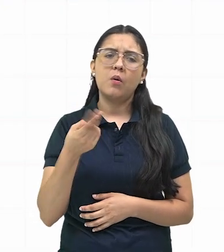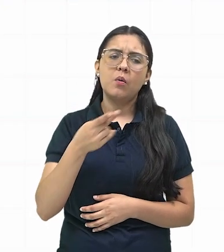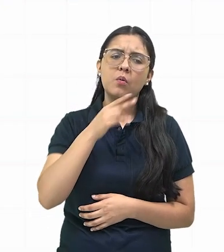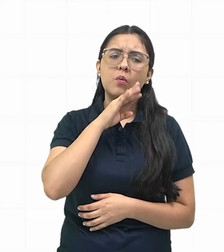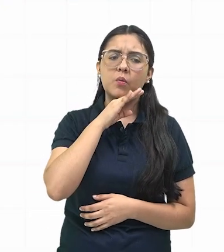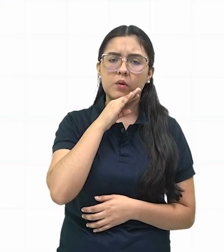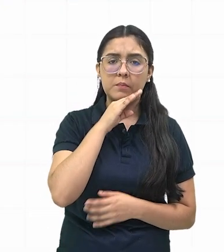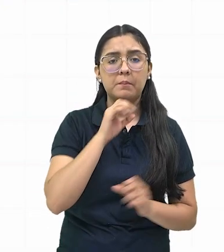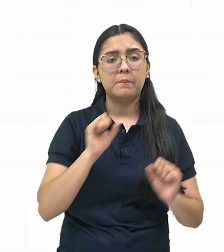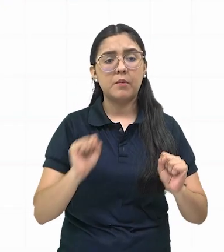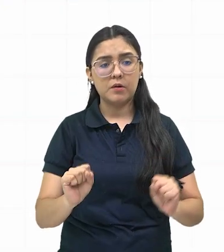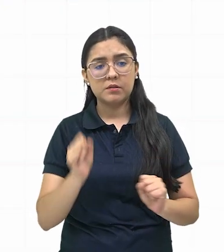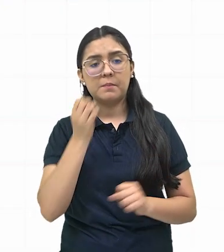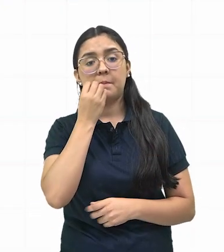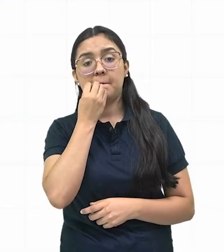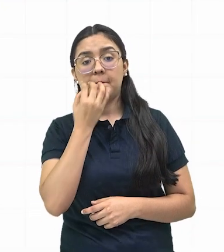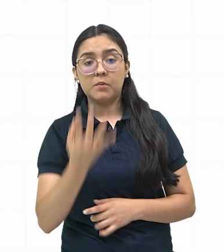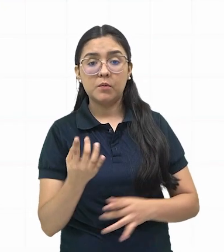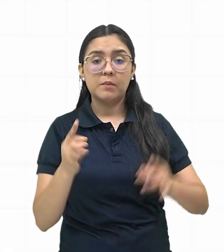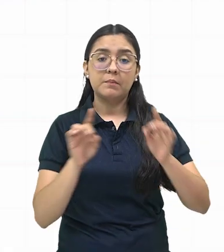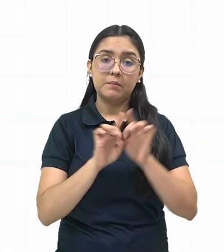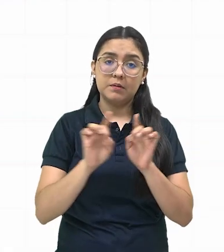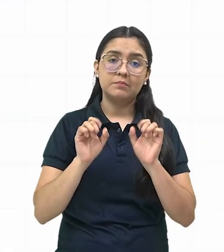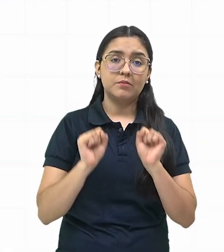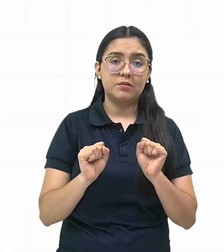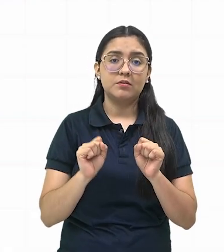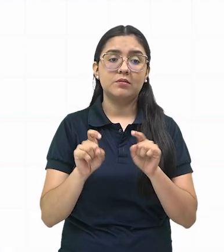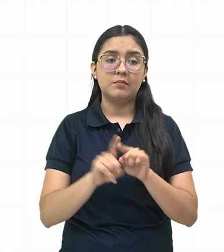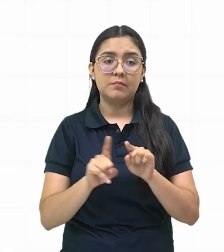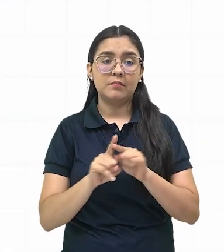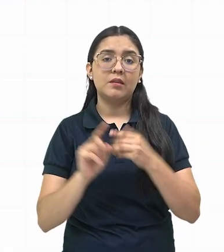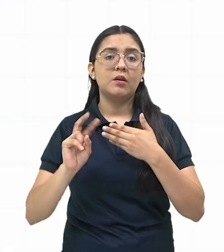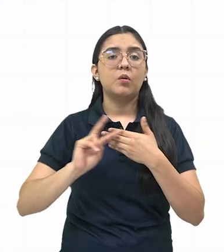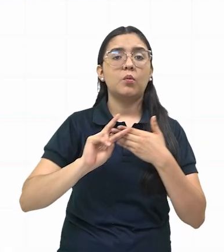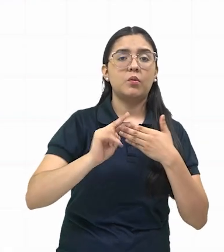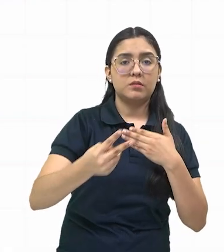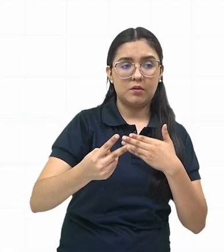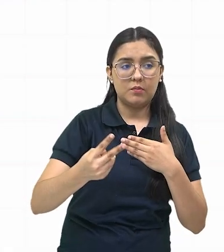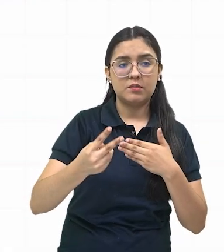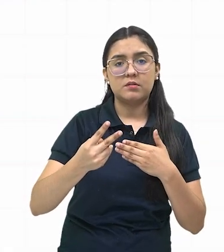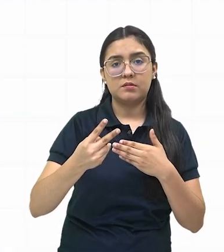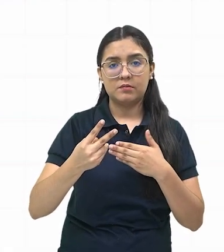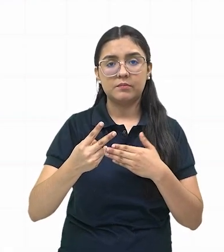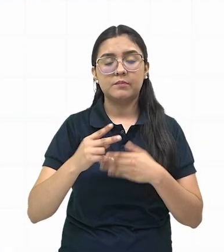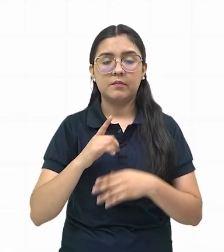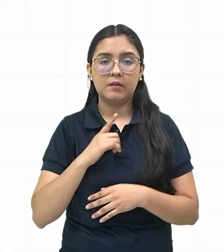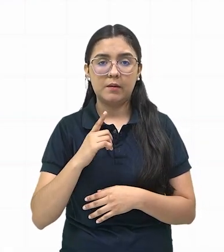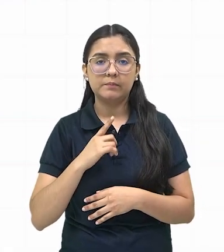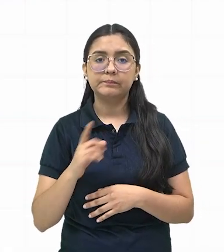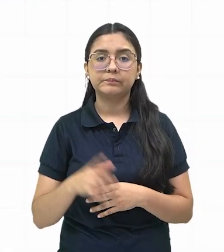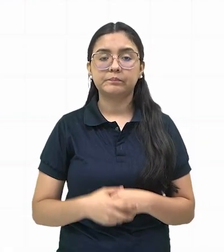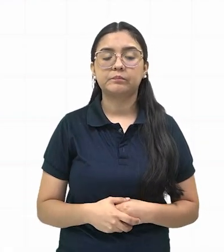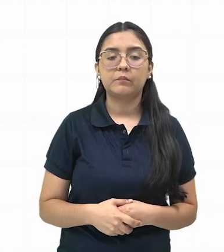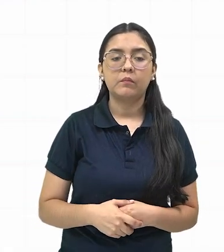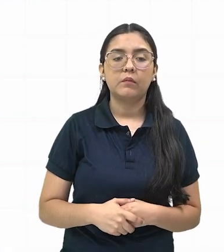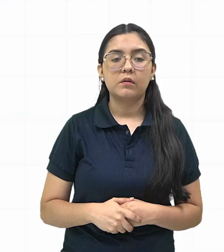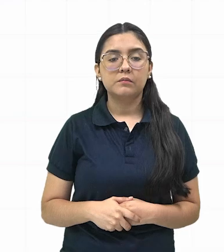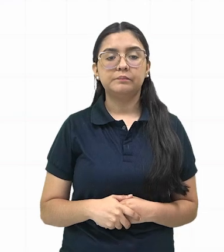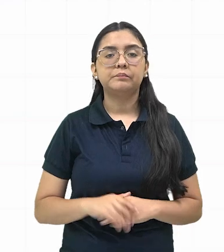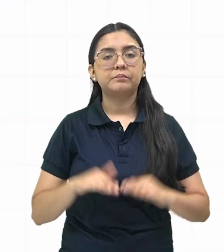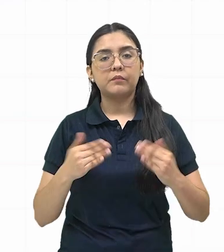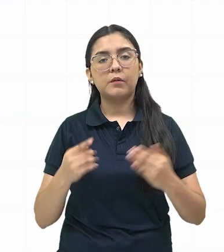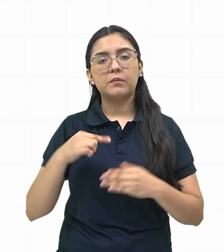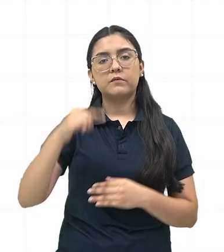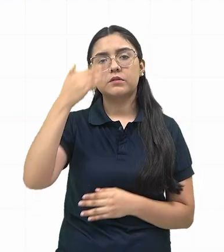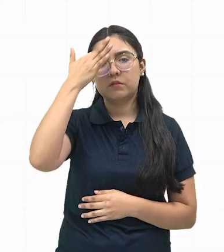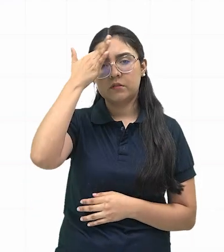Olha, ela pode ser boa, mas ela também pode ser ruim. Ela tem pontos positivos, mas também tem pontos negativos. Para vocês entenderem um